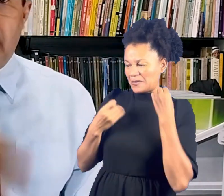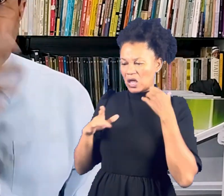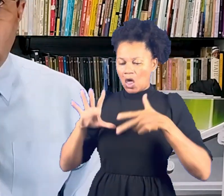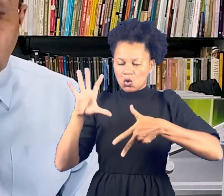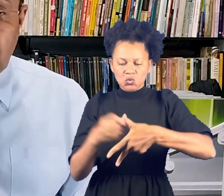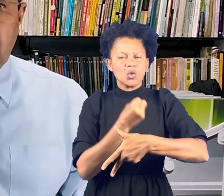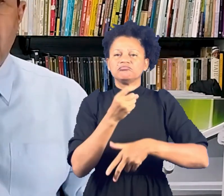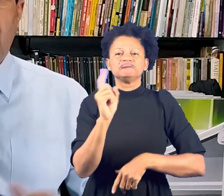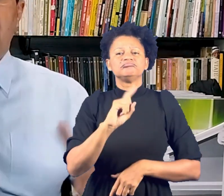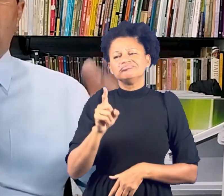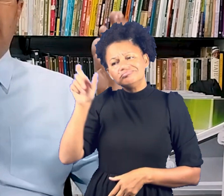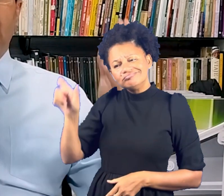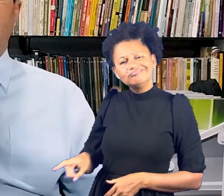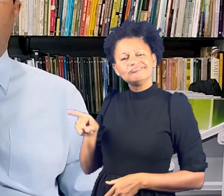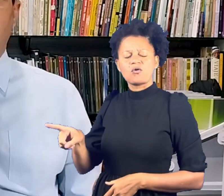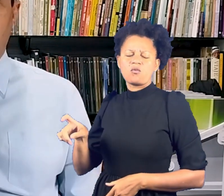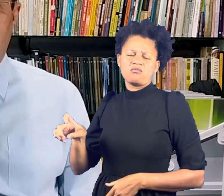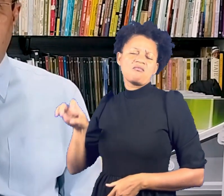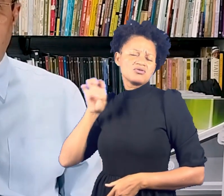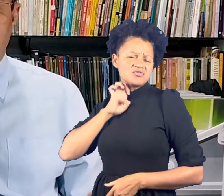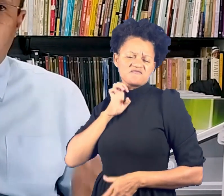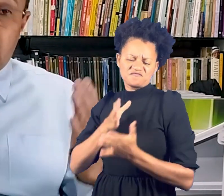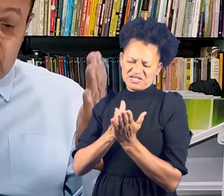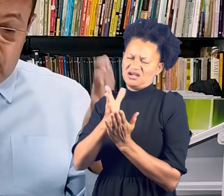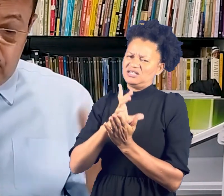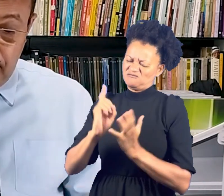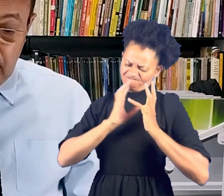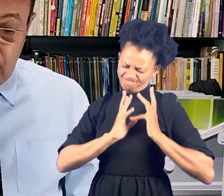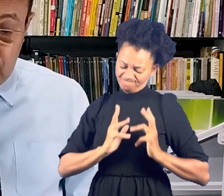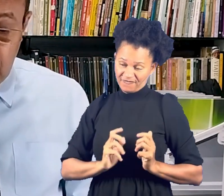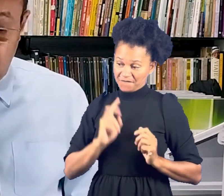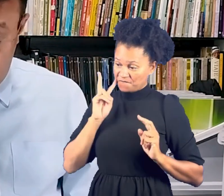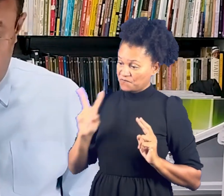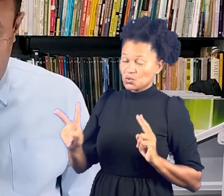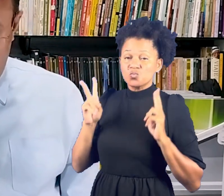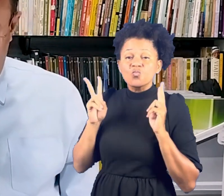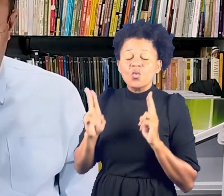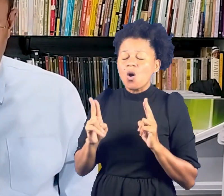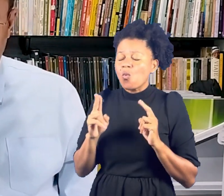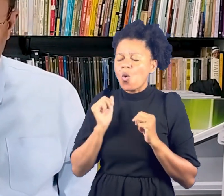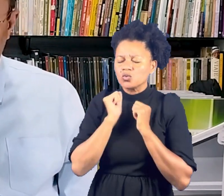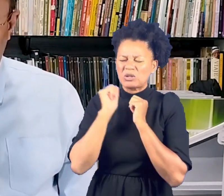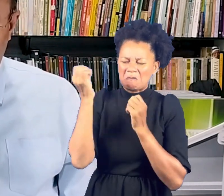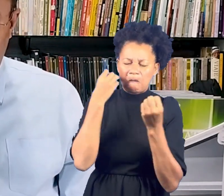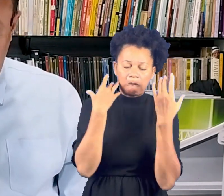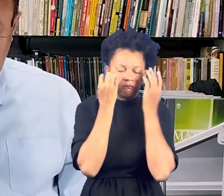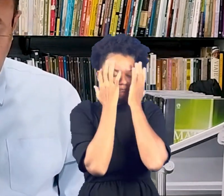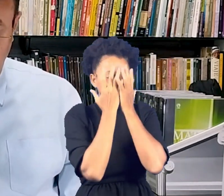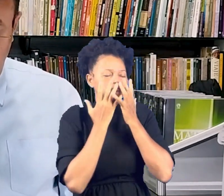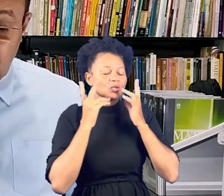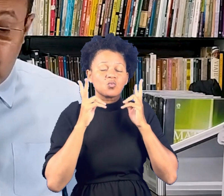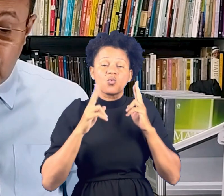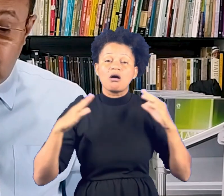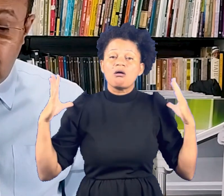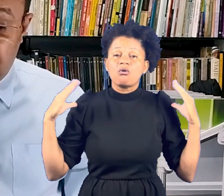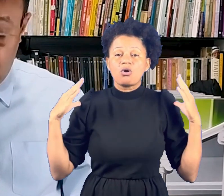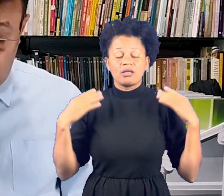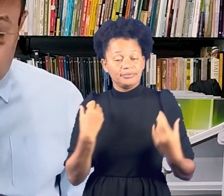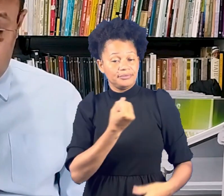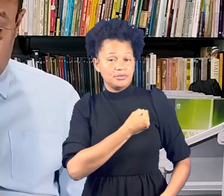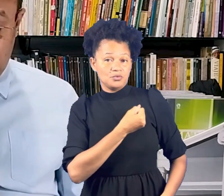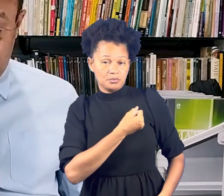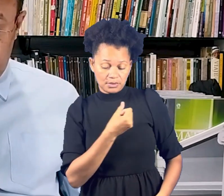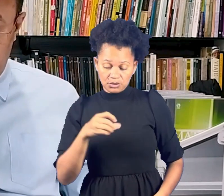apedrejá-lo porque ele é corrupto. Não, ele era um homem de Deus, tanto que viram o seu rosto como o rosto de um anjo. 9º